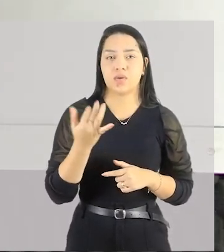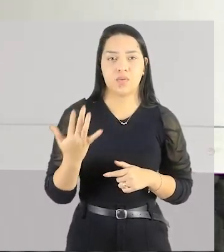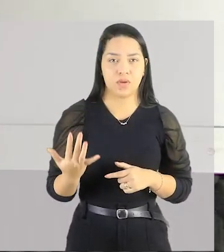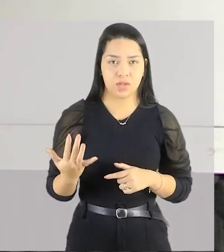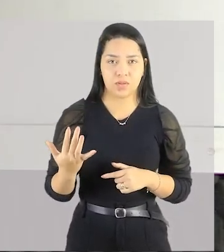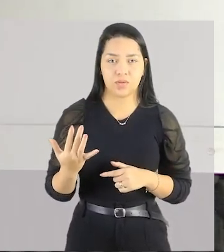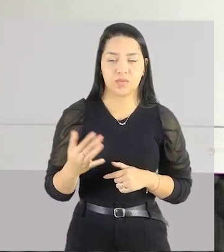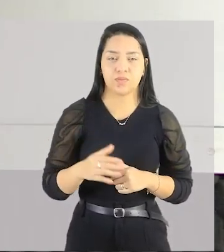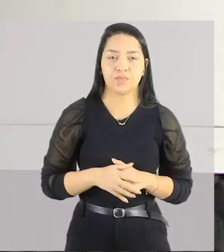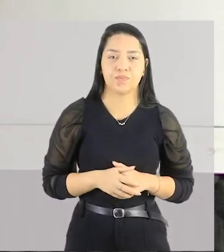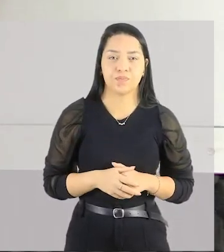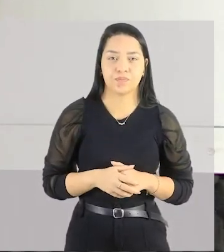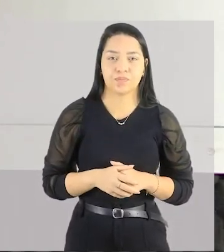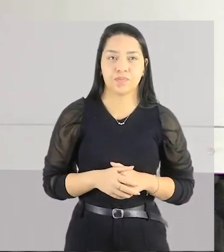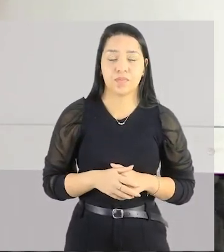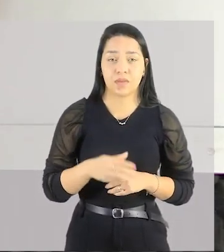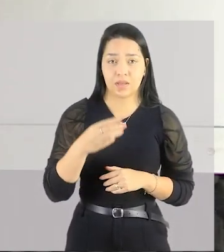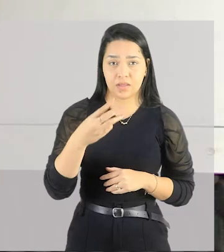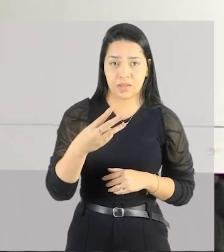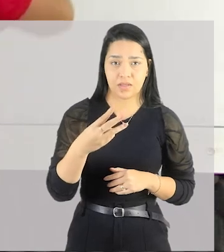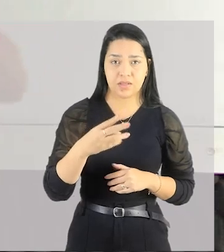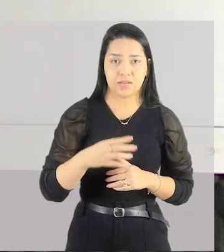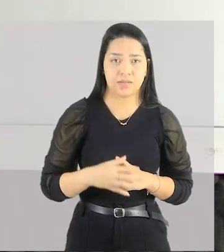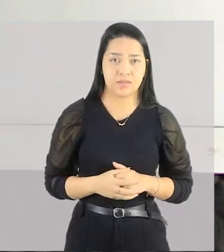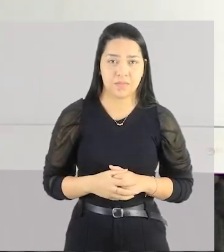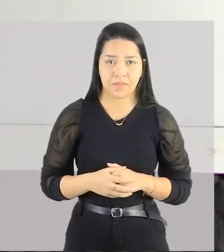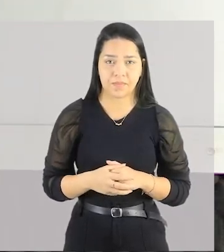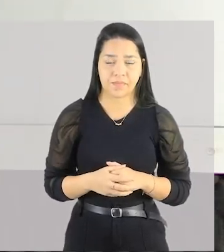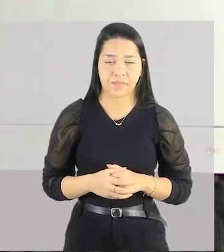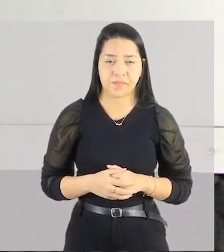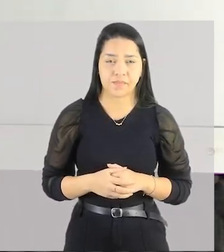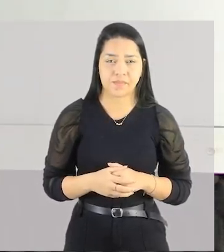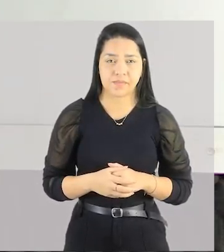igual a quanto? A 3. Beleza?